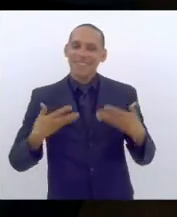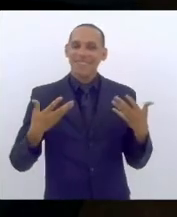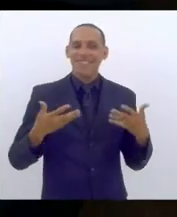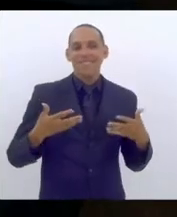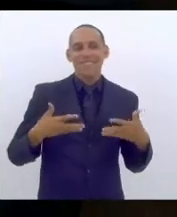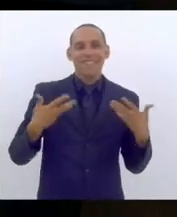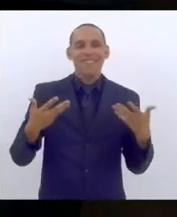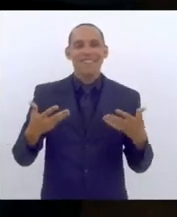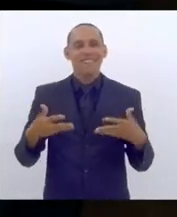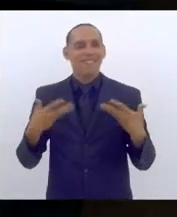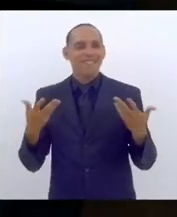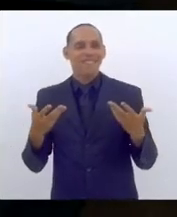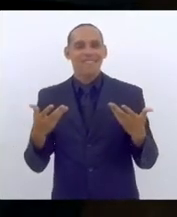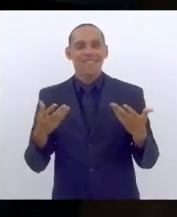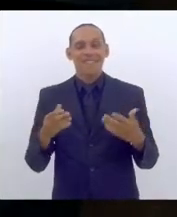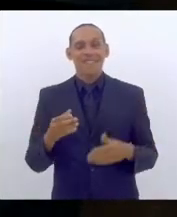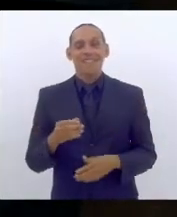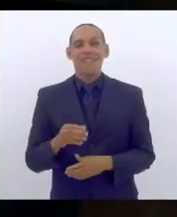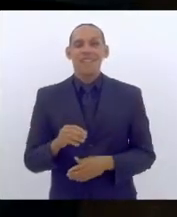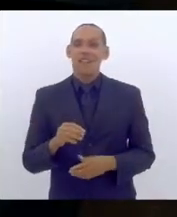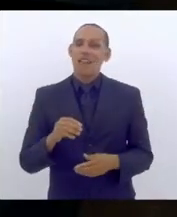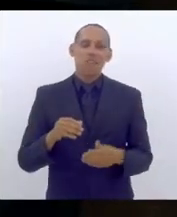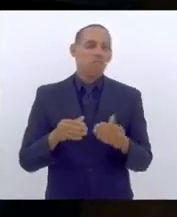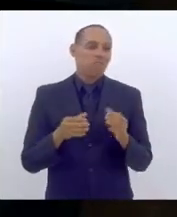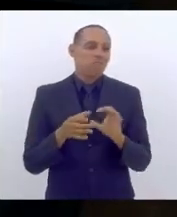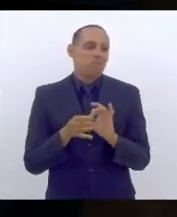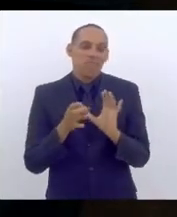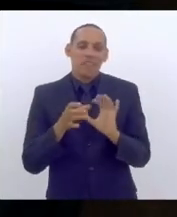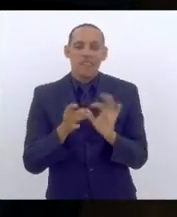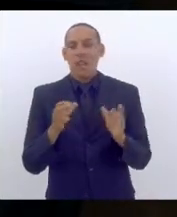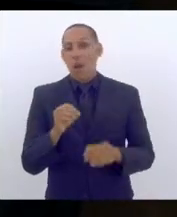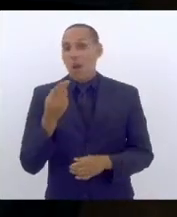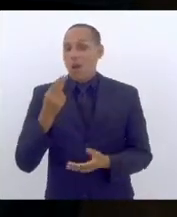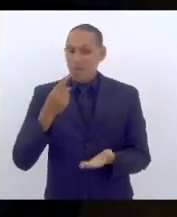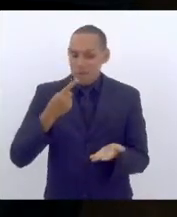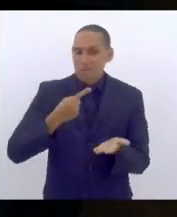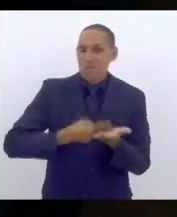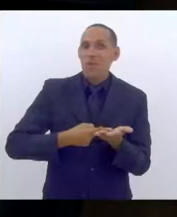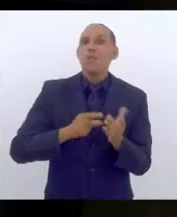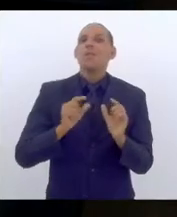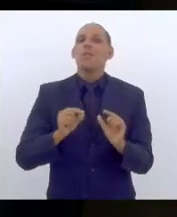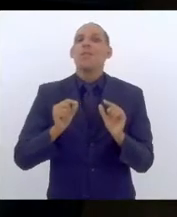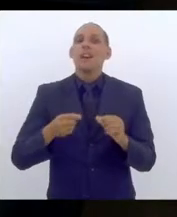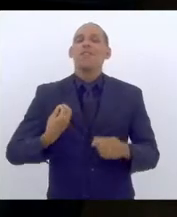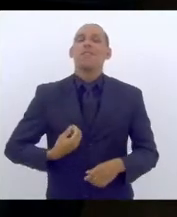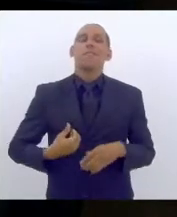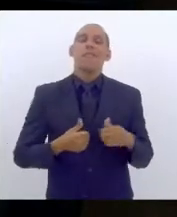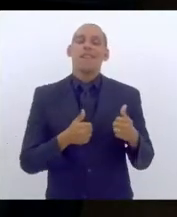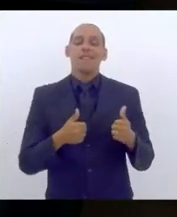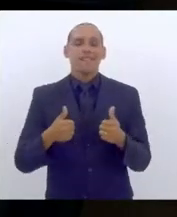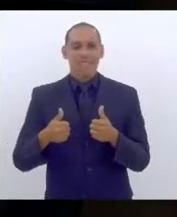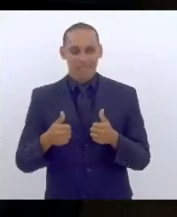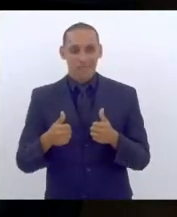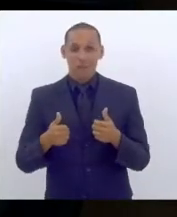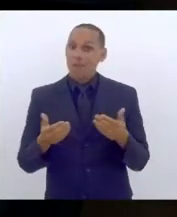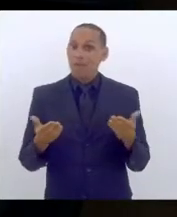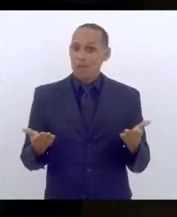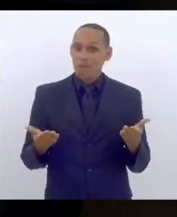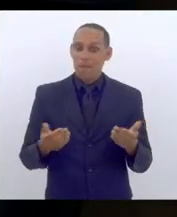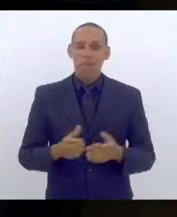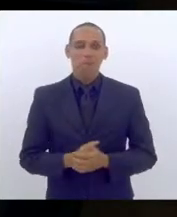descompromissada ou muito compromissada com o Bom Viver quer dizer então